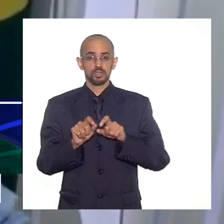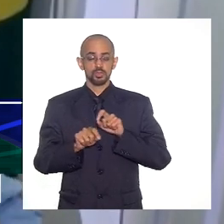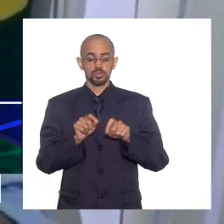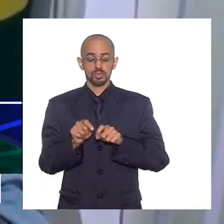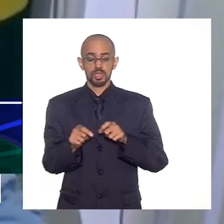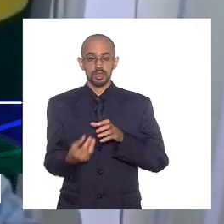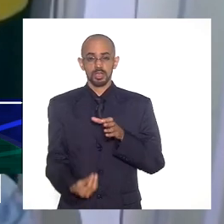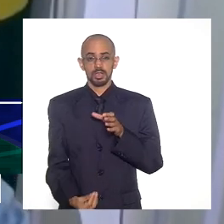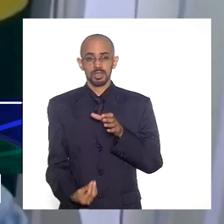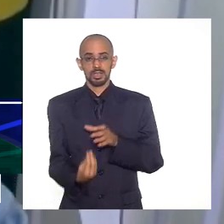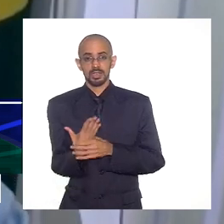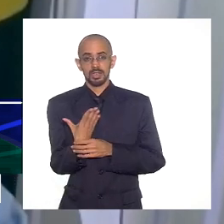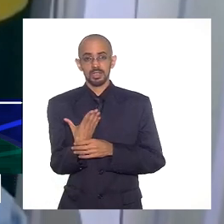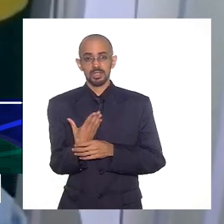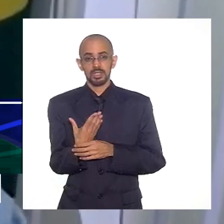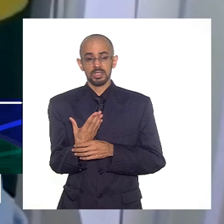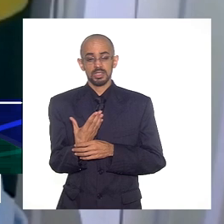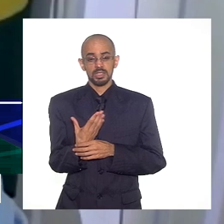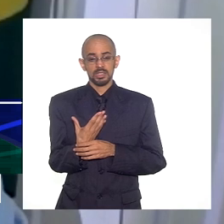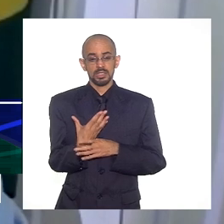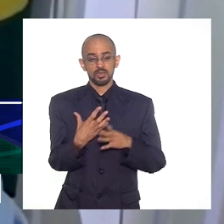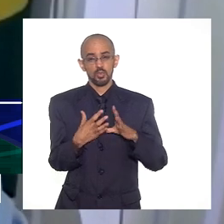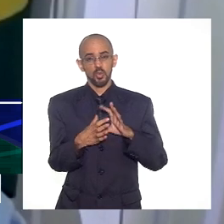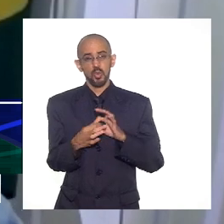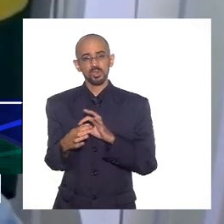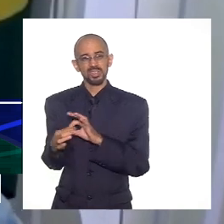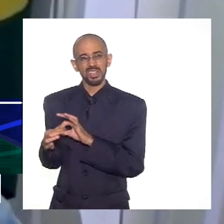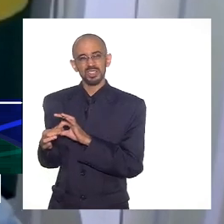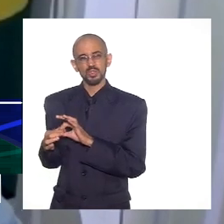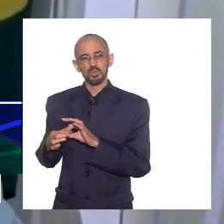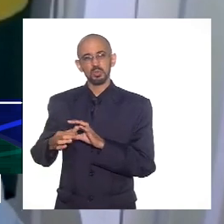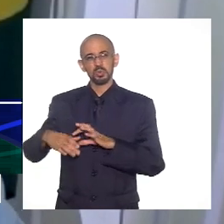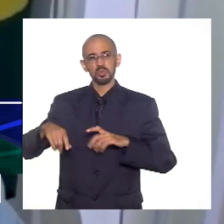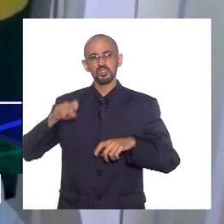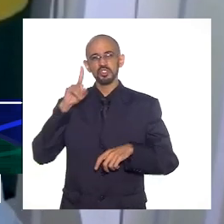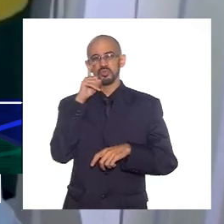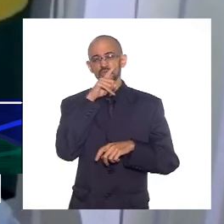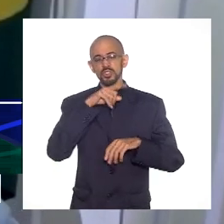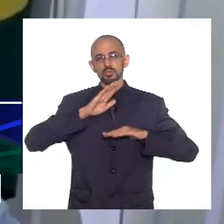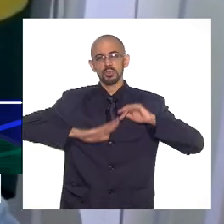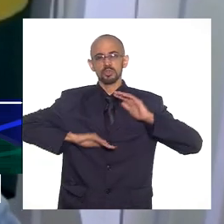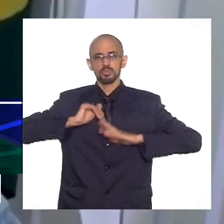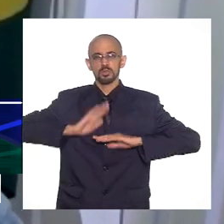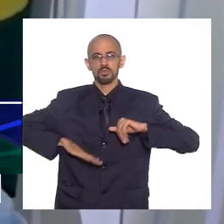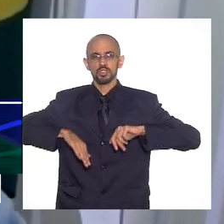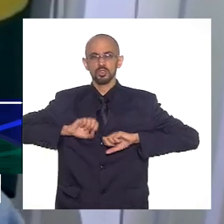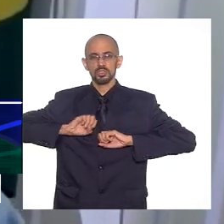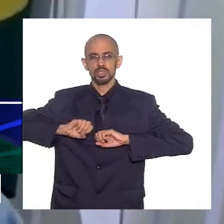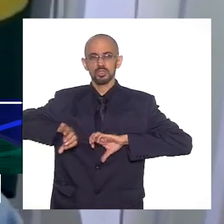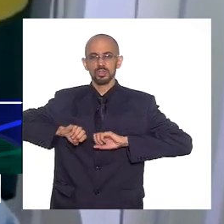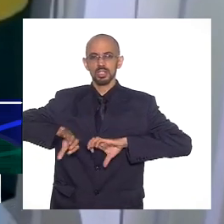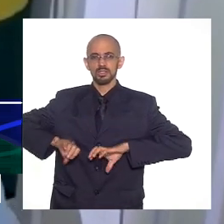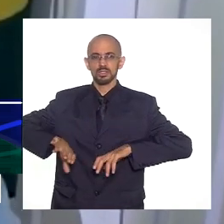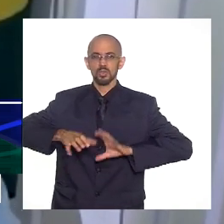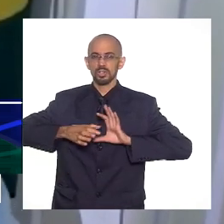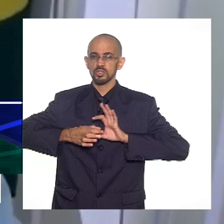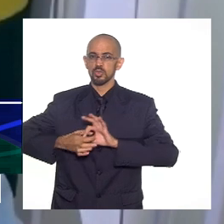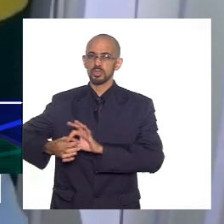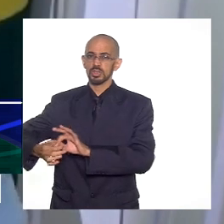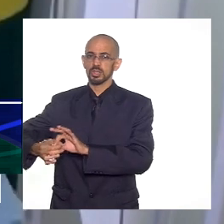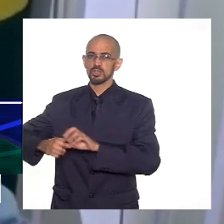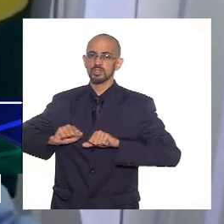criando condições muito adversas para os profissionais da educação no contexto da